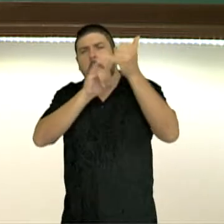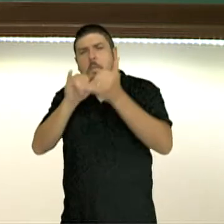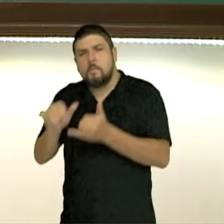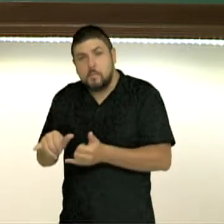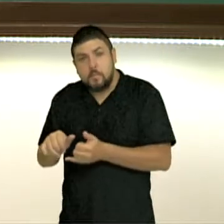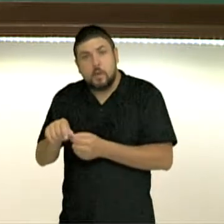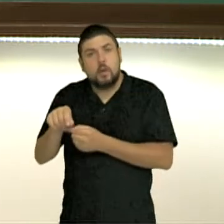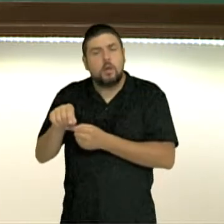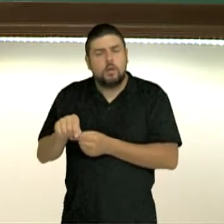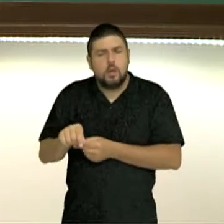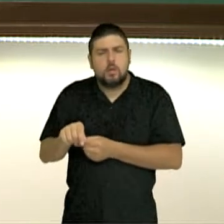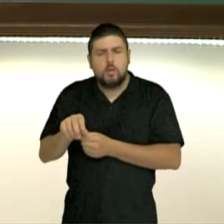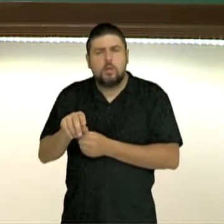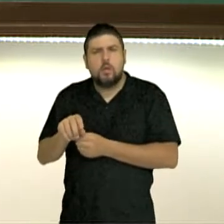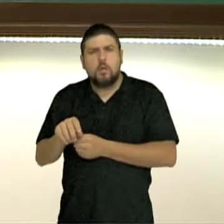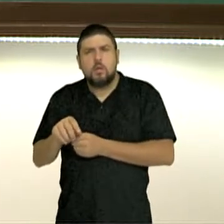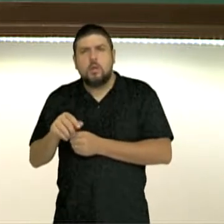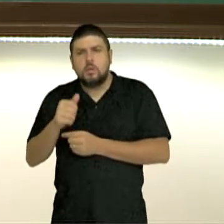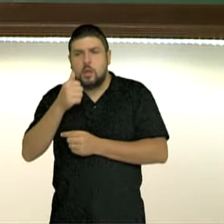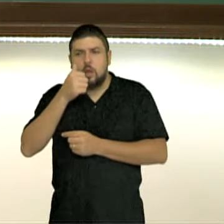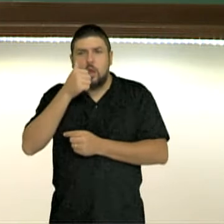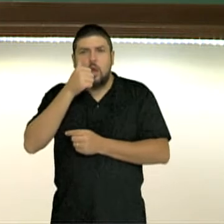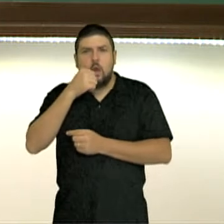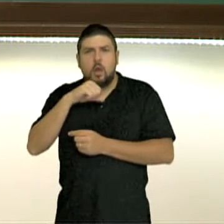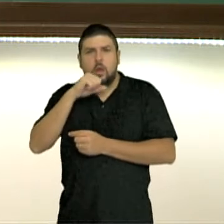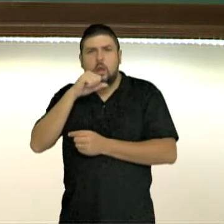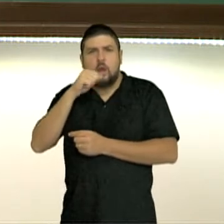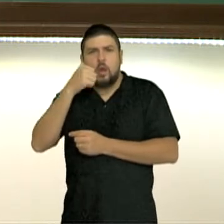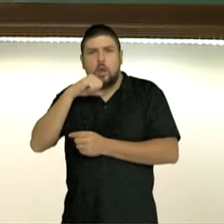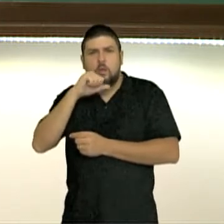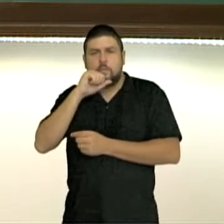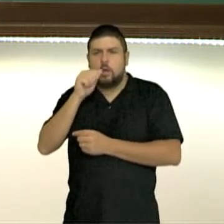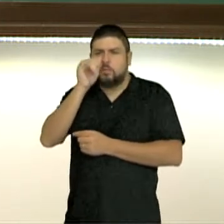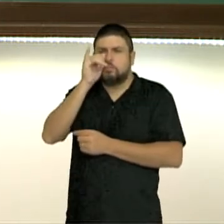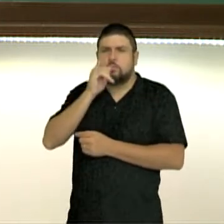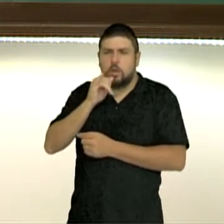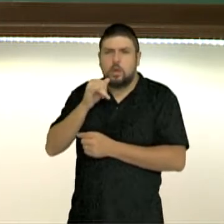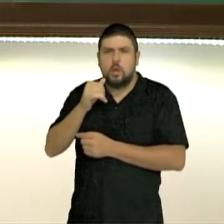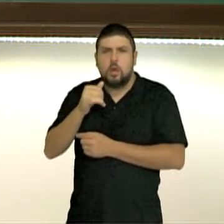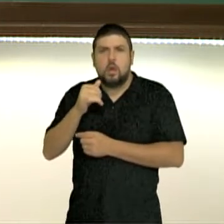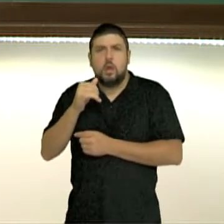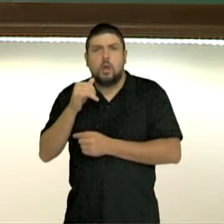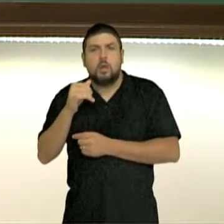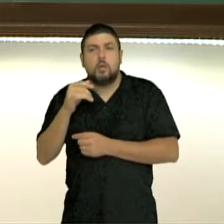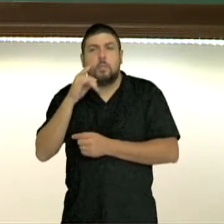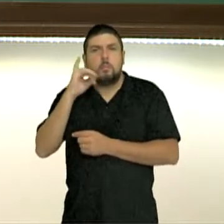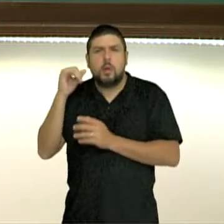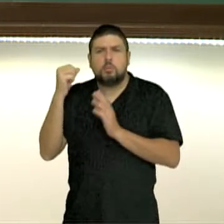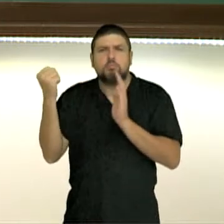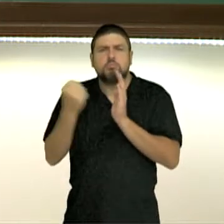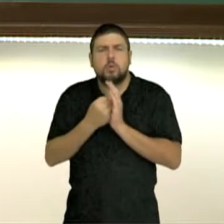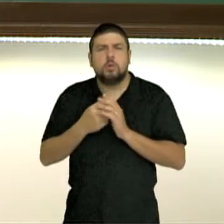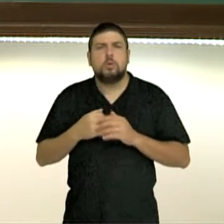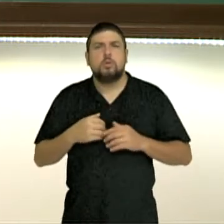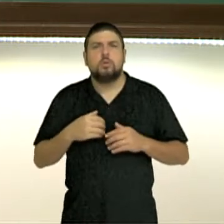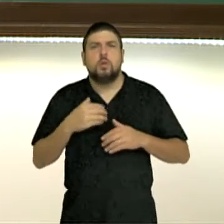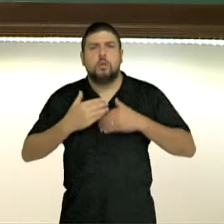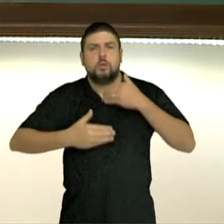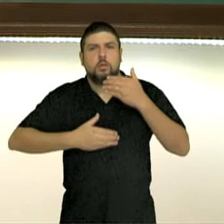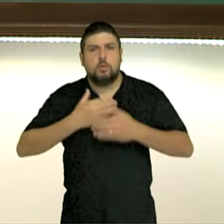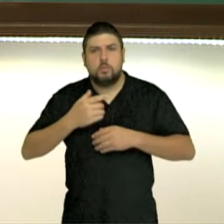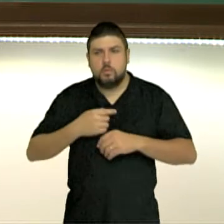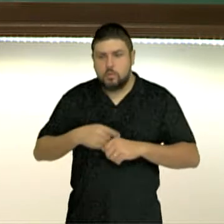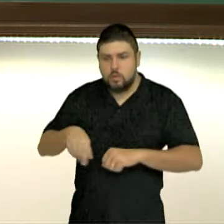momento realizar essa tragédia. Ele fugindo, ele acaba matando o pai e relacionando-se com a sua mãe. E no final das contas,